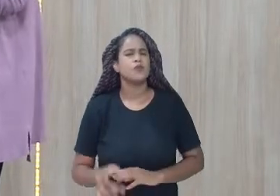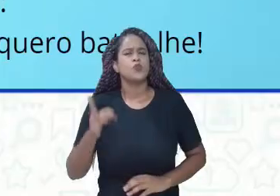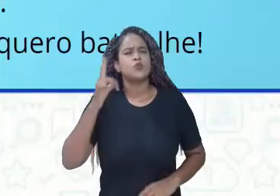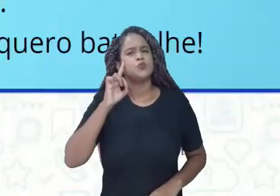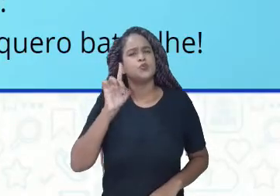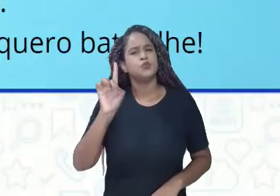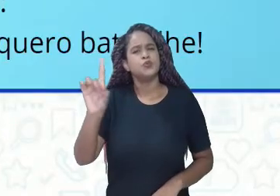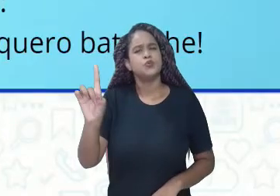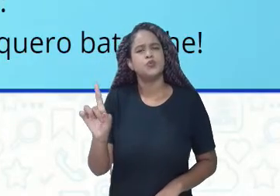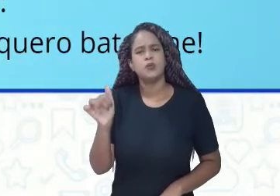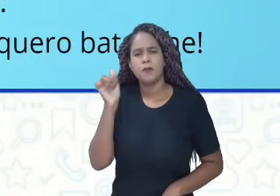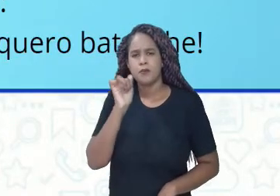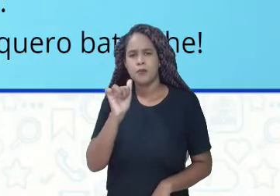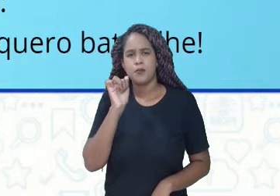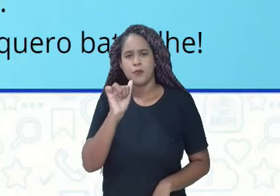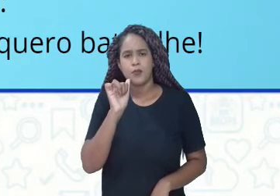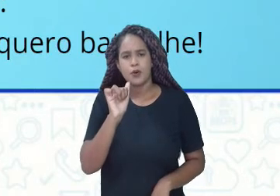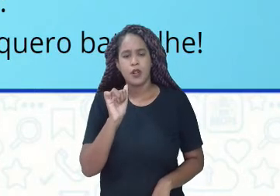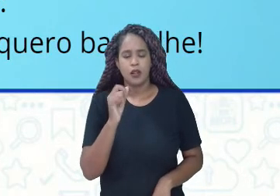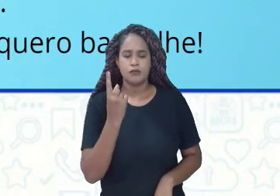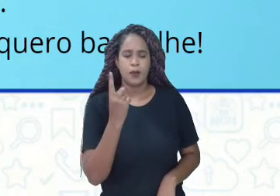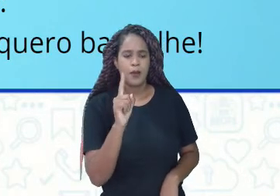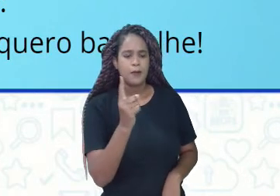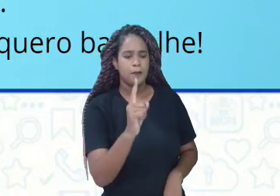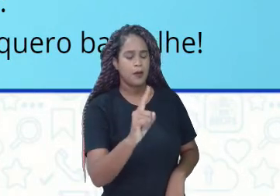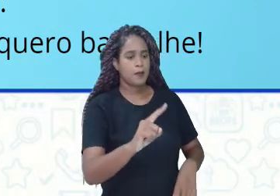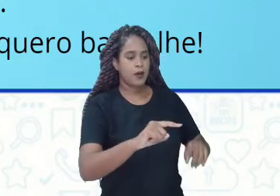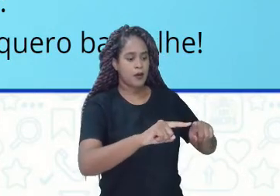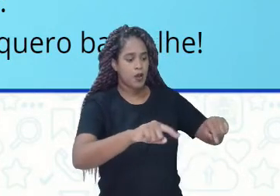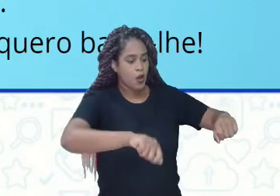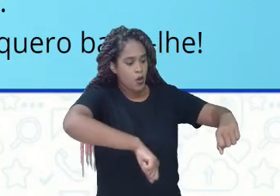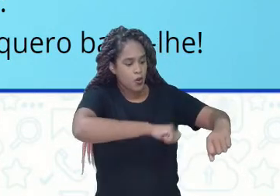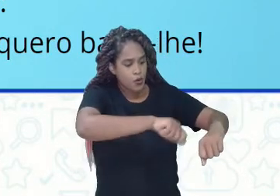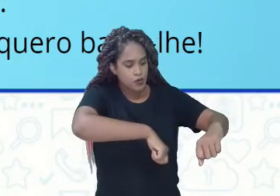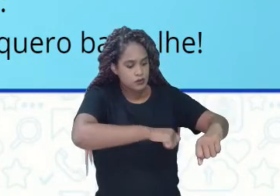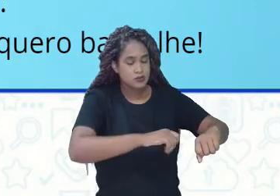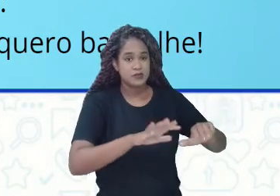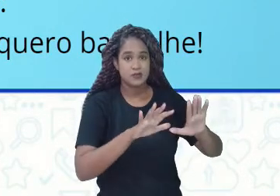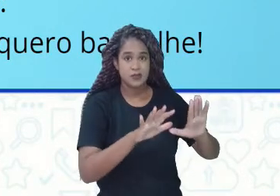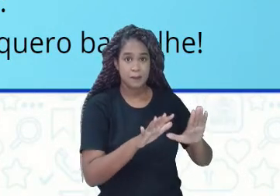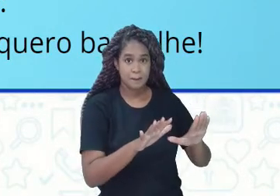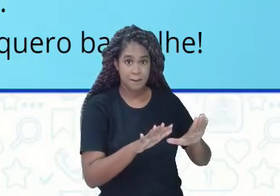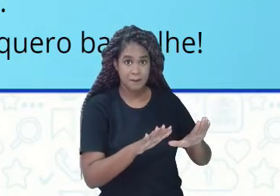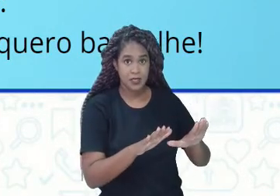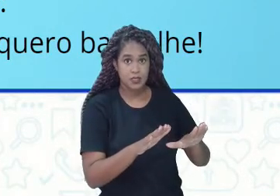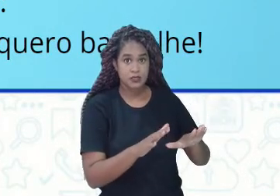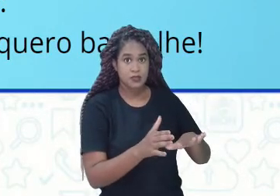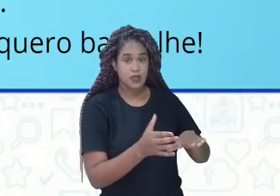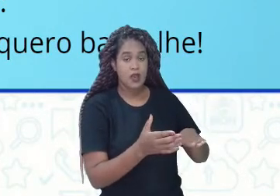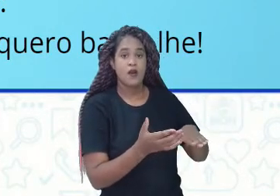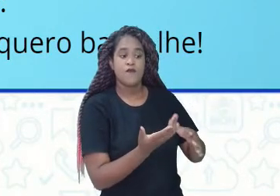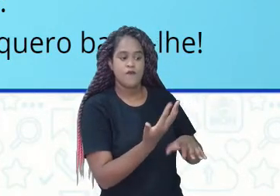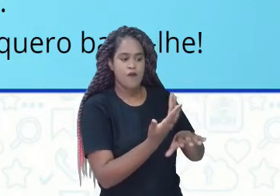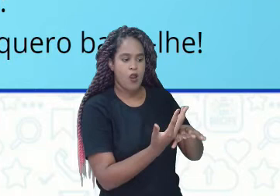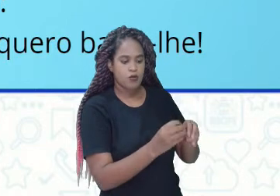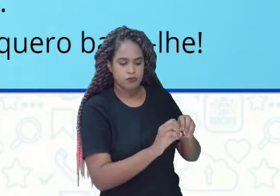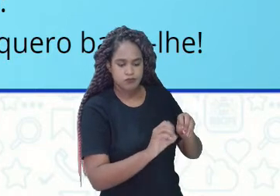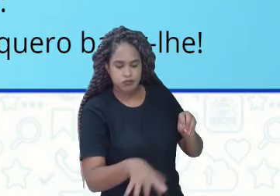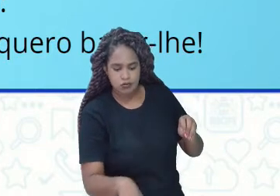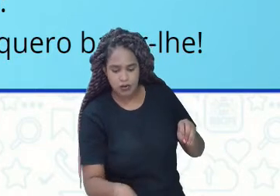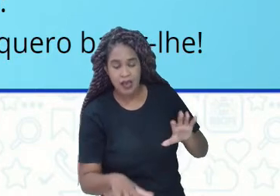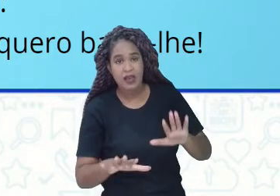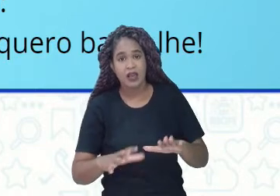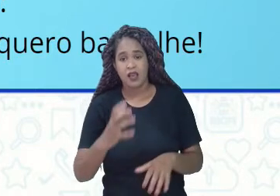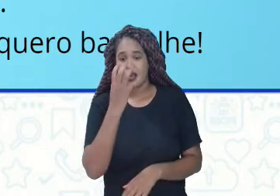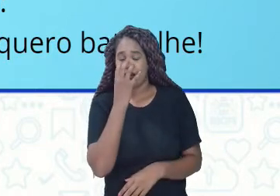na cozinha e, ao atiçar a fogueira, deixou cair cinza em cima do seu cão. O cão queixou-se. Ah, senhora,